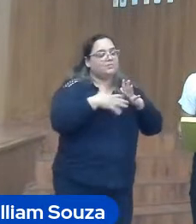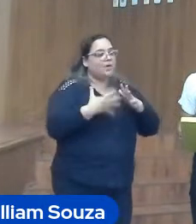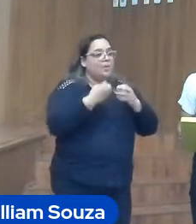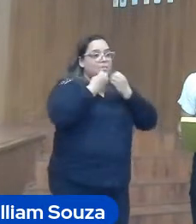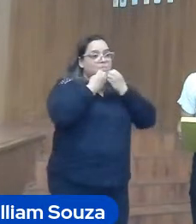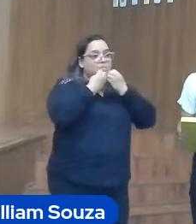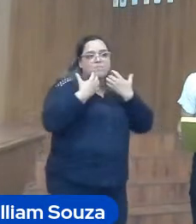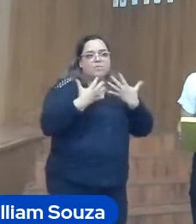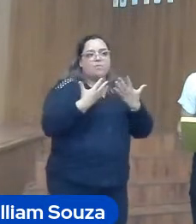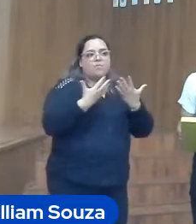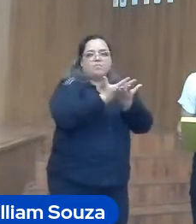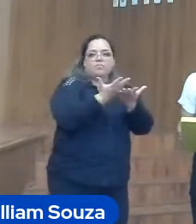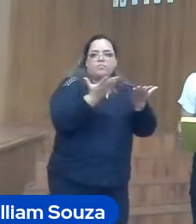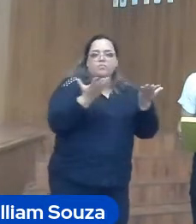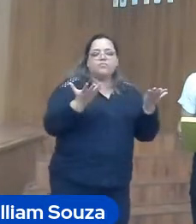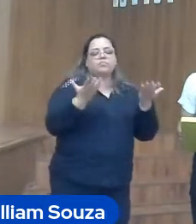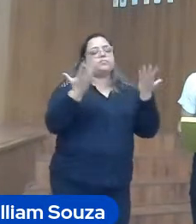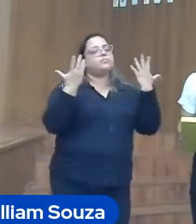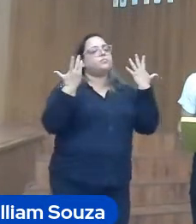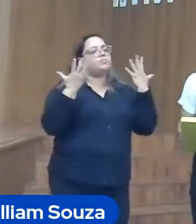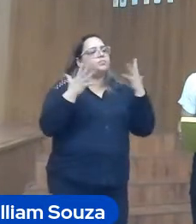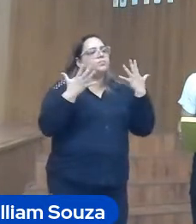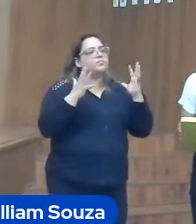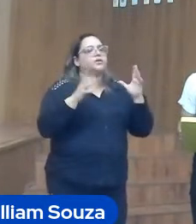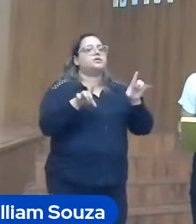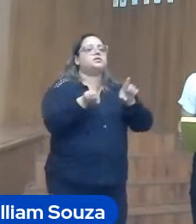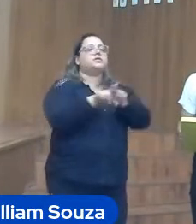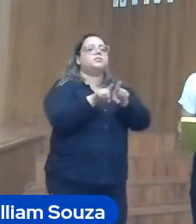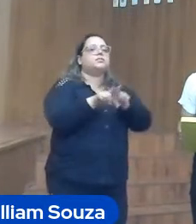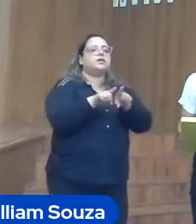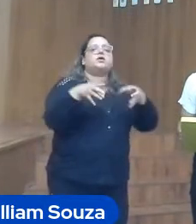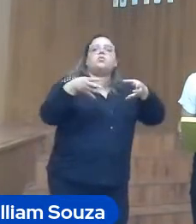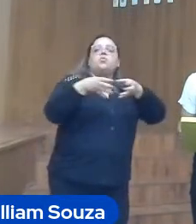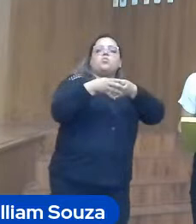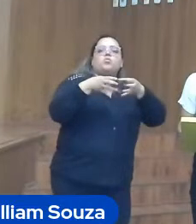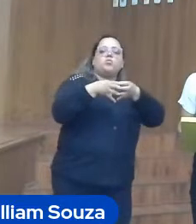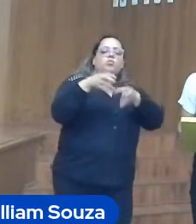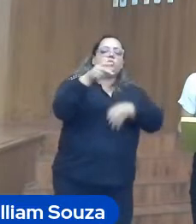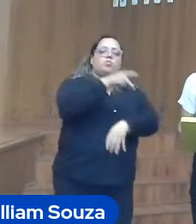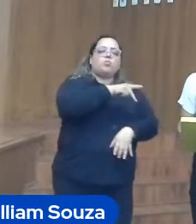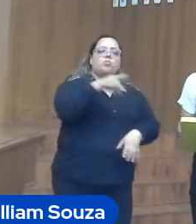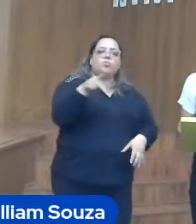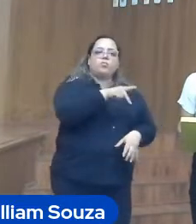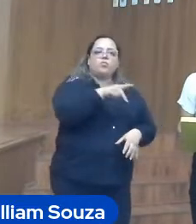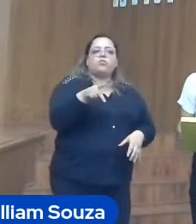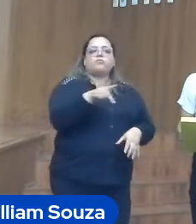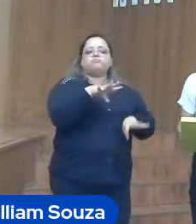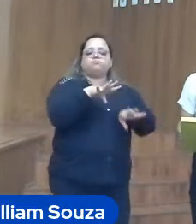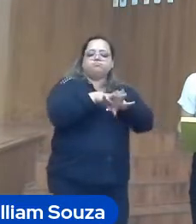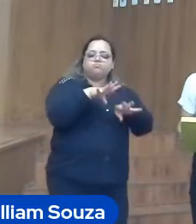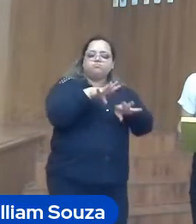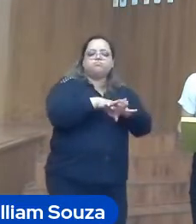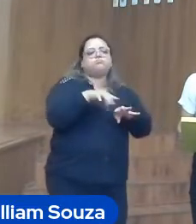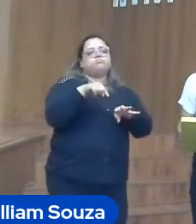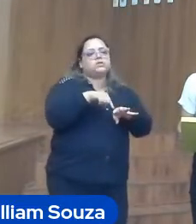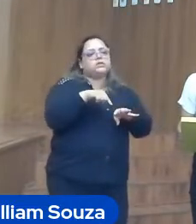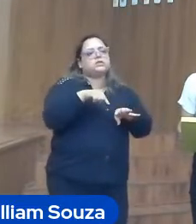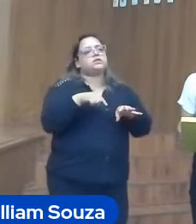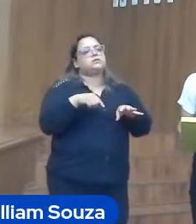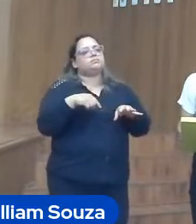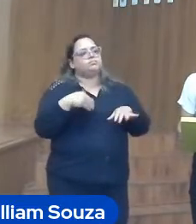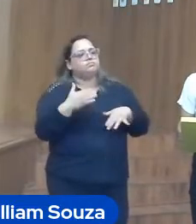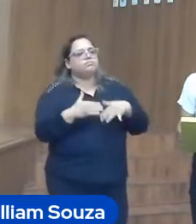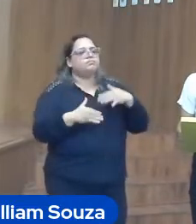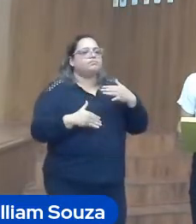participantes. Parabenizo também a nossa equipe de professores, né, da matemática, que tem feito a cada evento